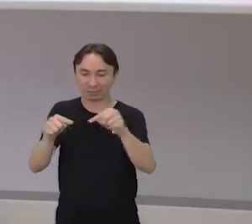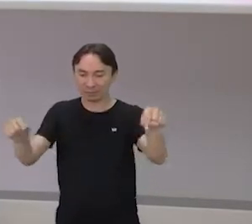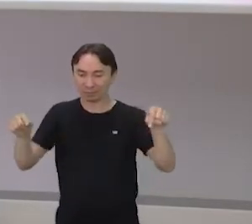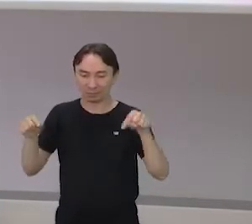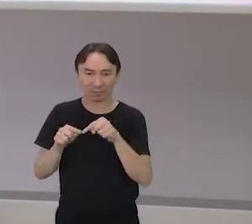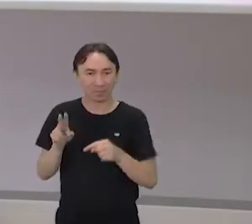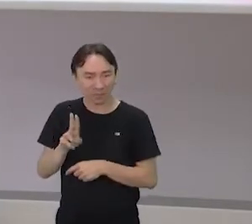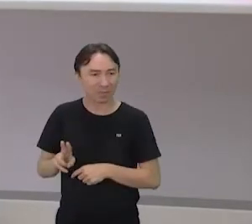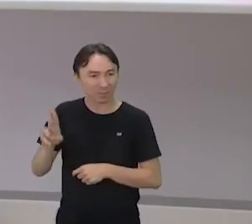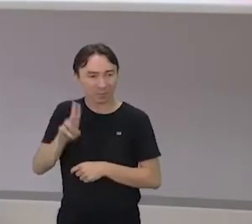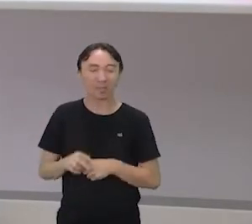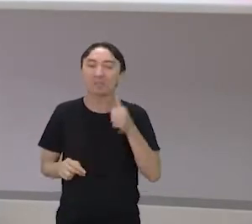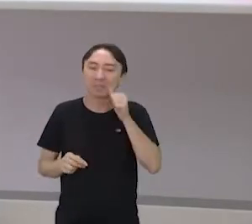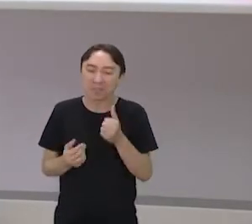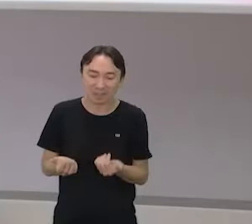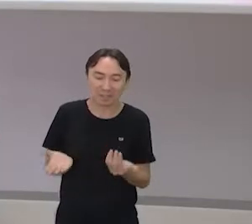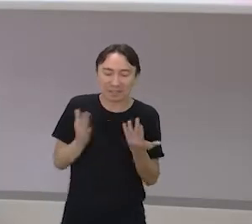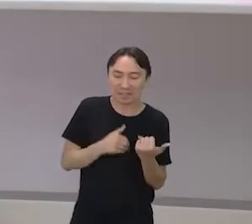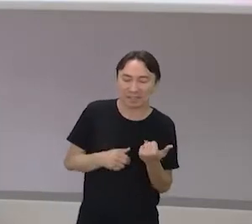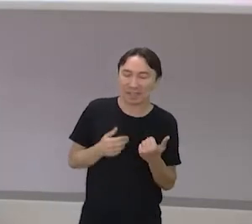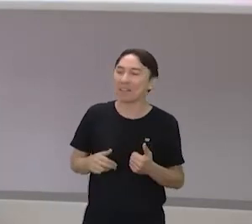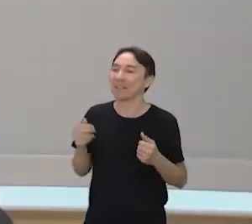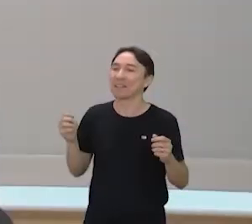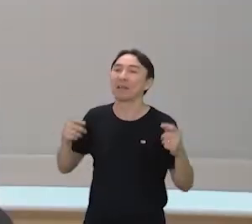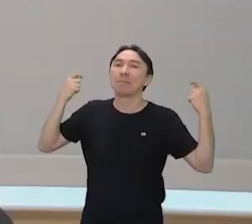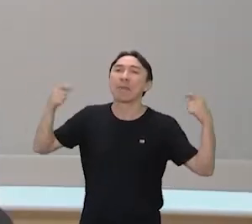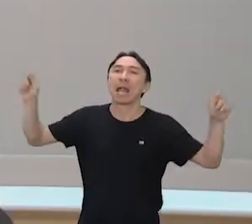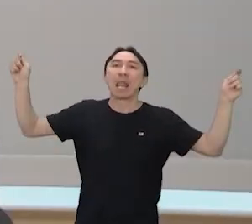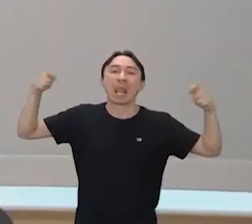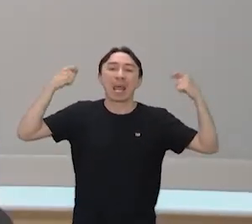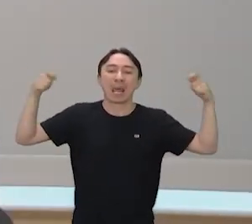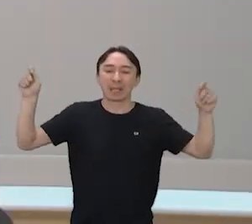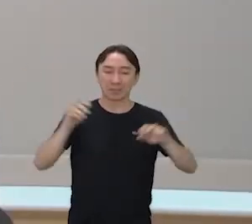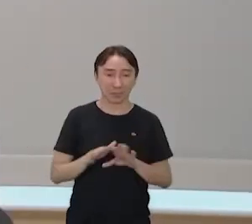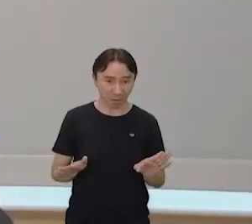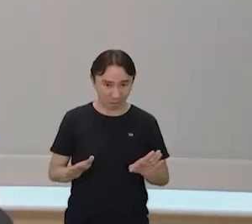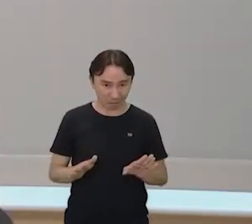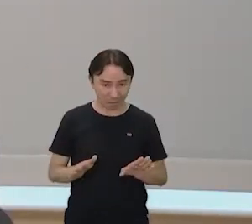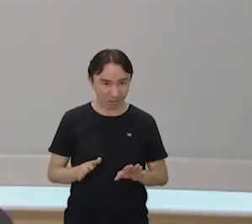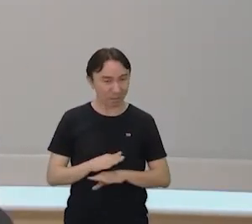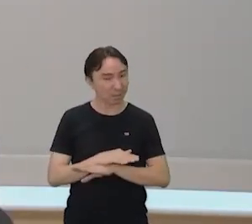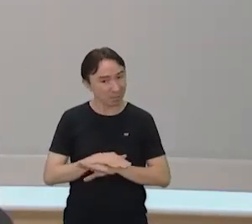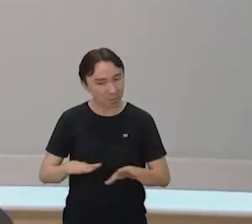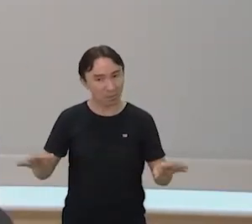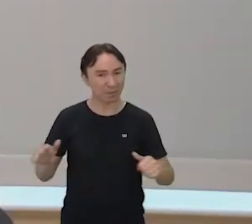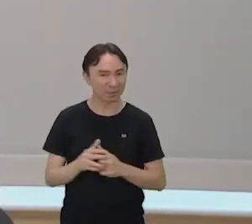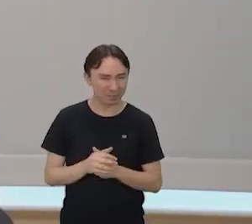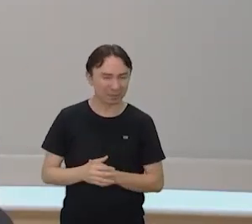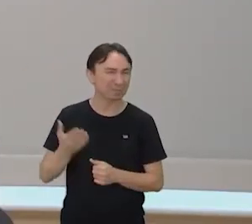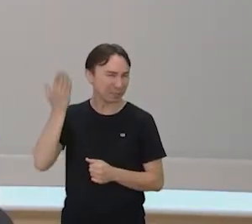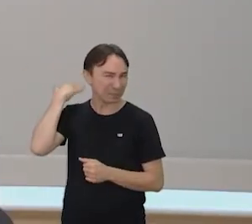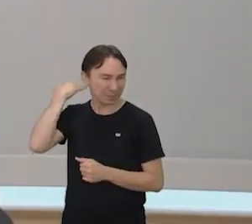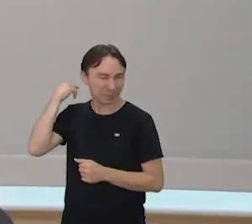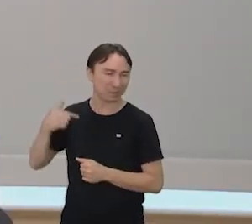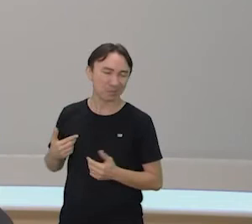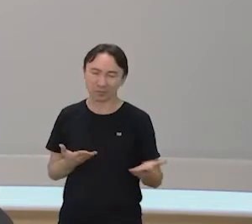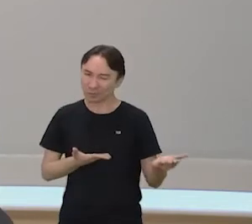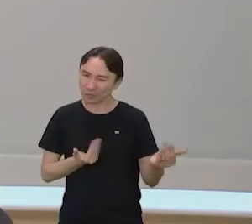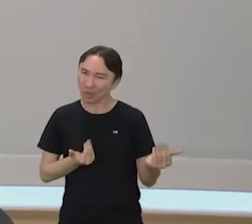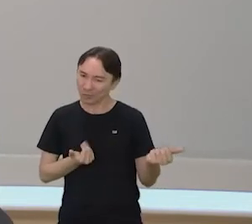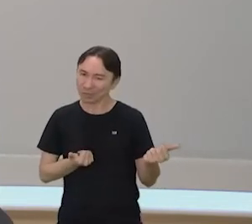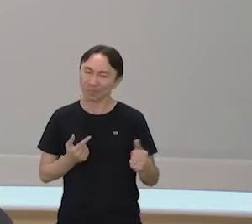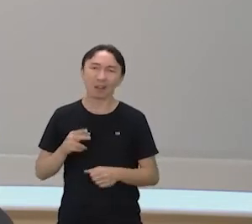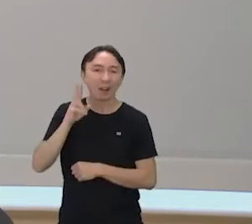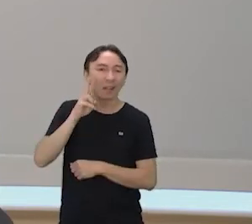Isso não é mais para acontecer. Tinha em especial, quando mais jovem, eu lembro da escola, que tinha